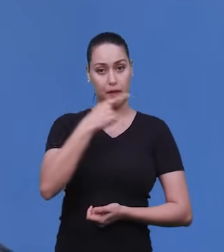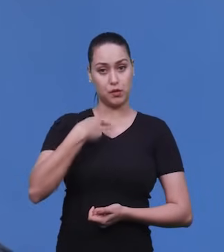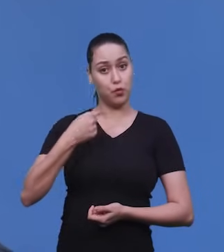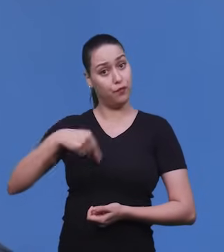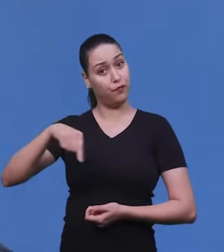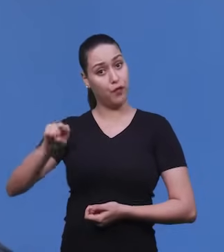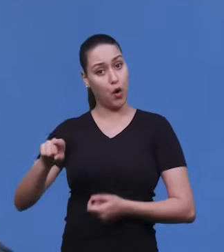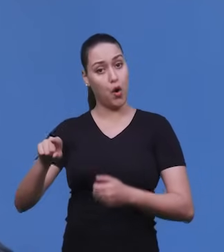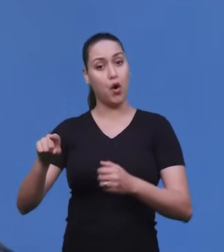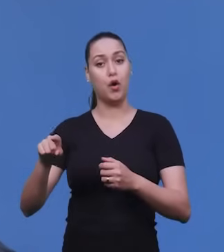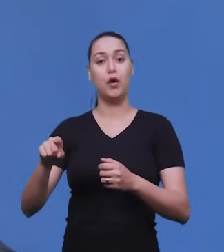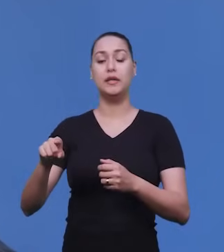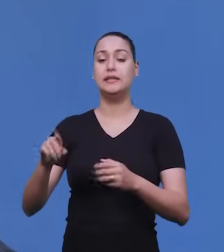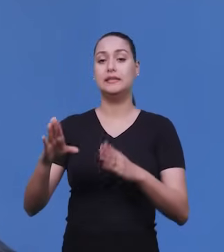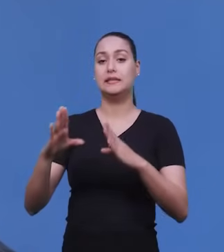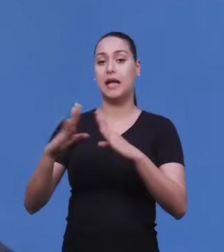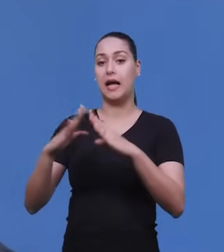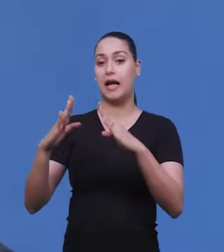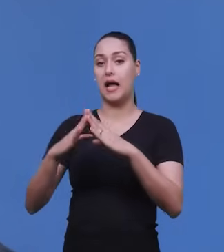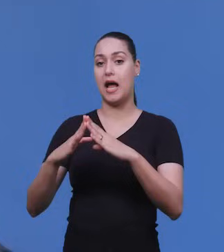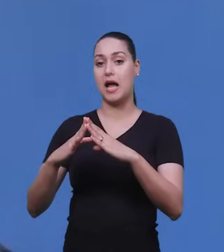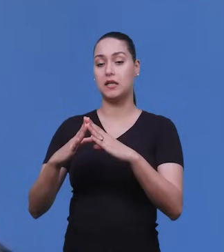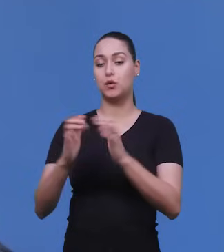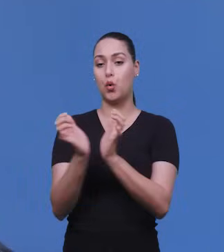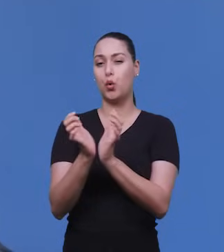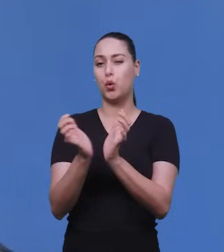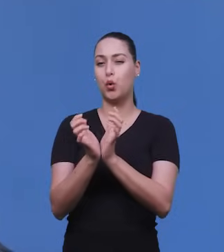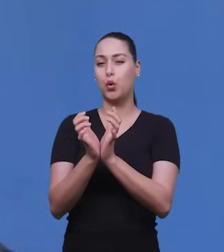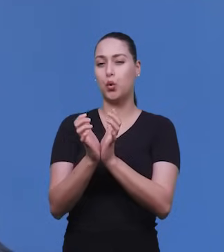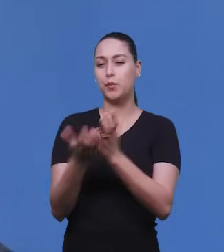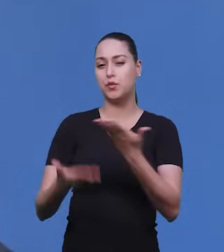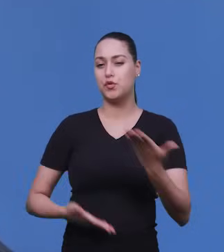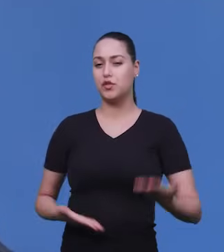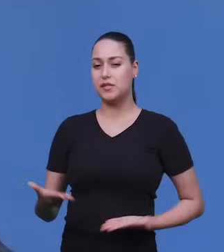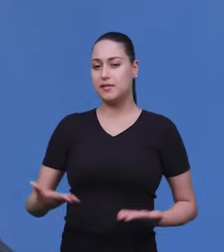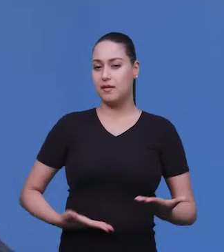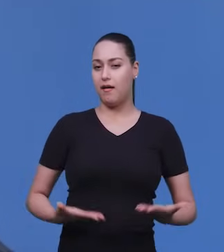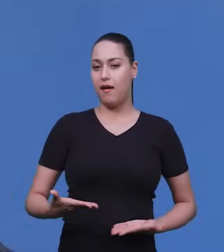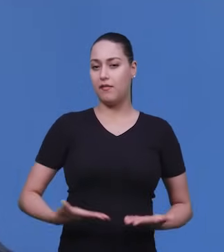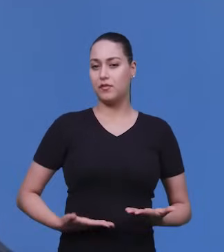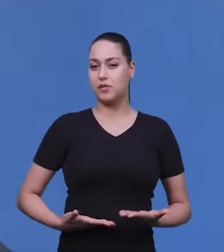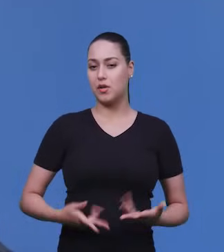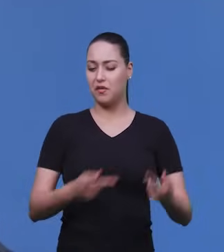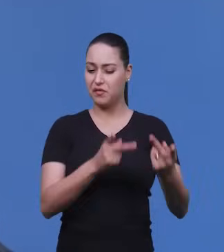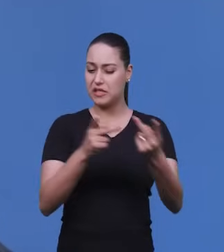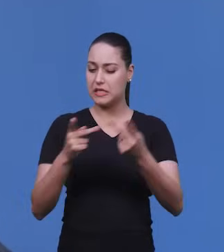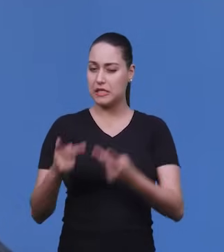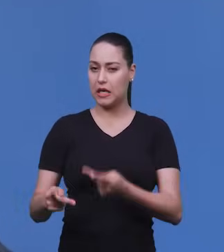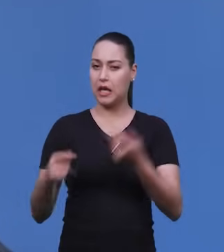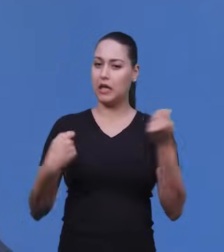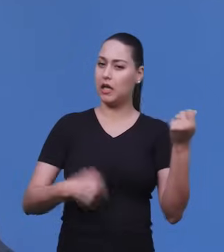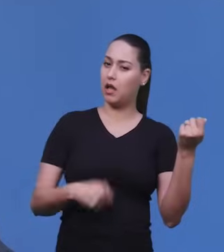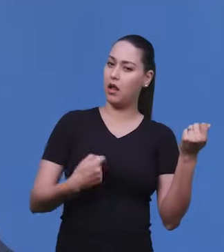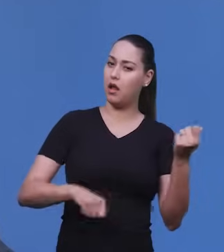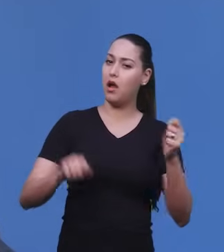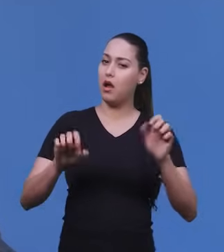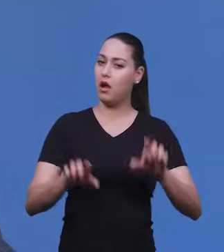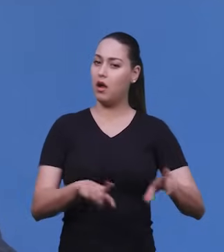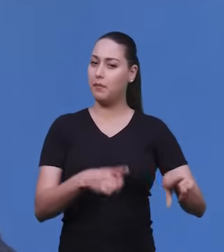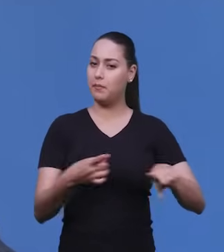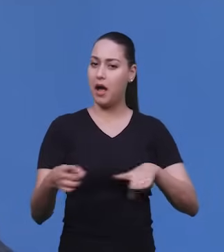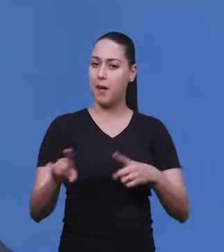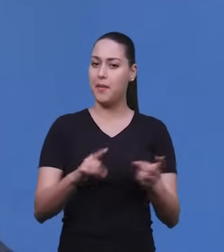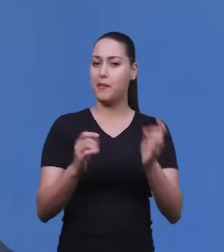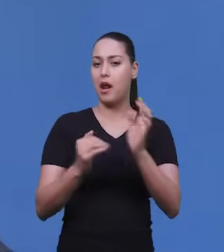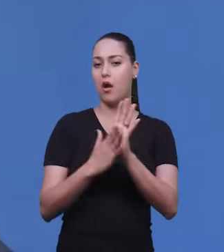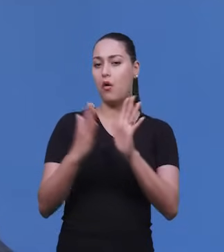casa dele, levou alguns irmãos, né? Fizeram ali uma pequena visita com